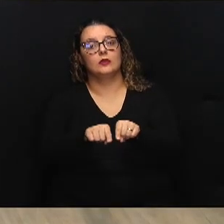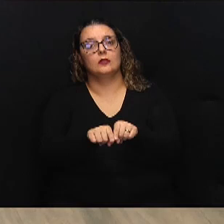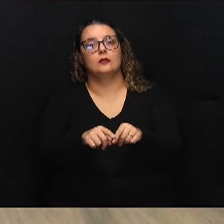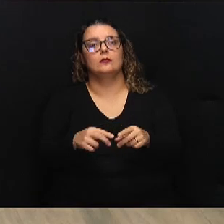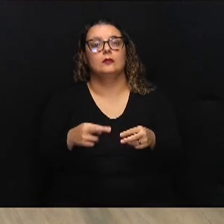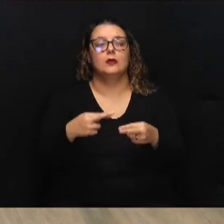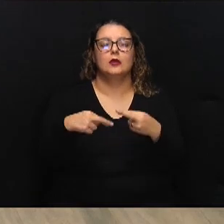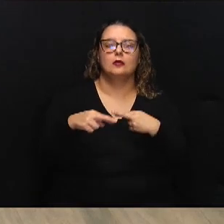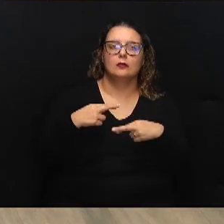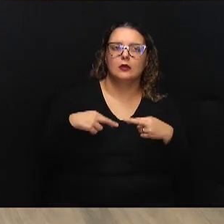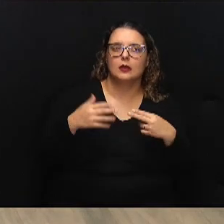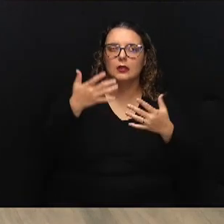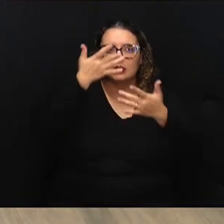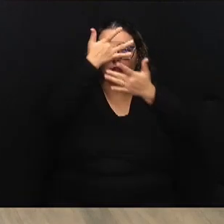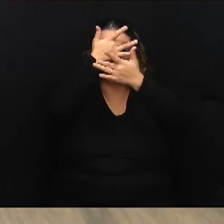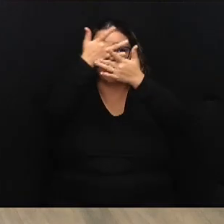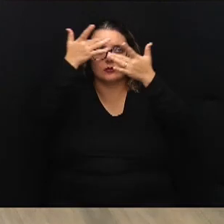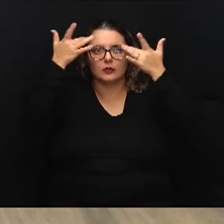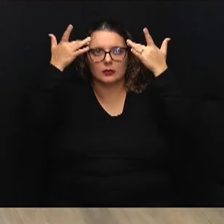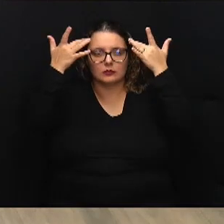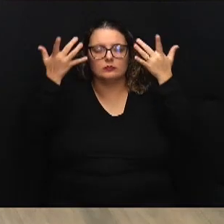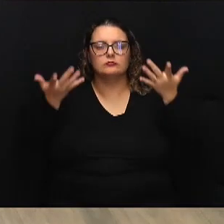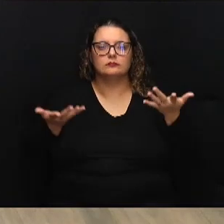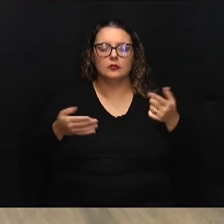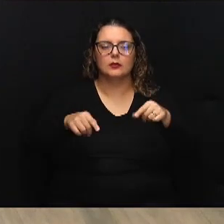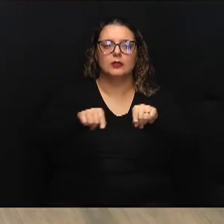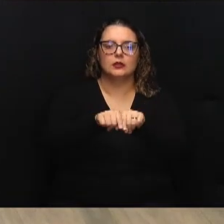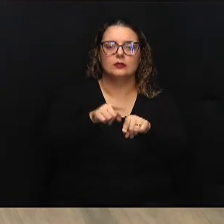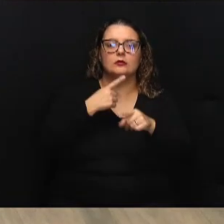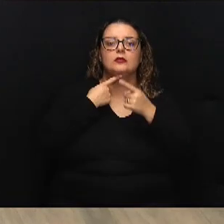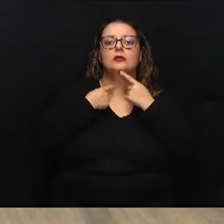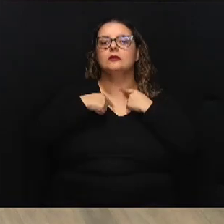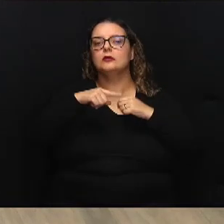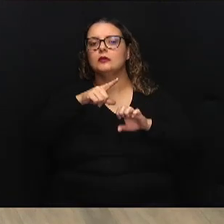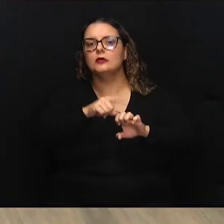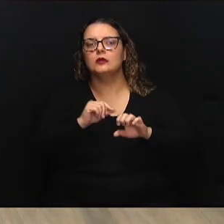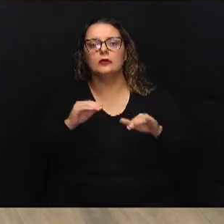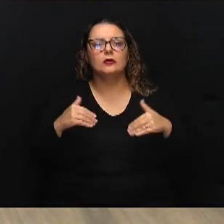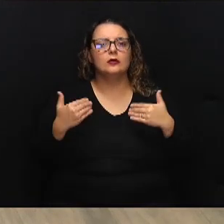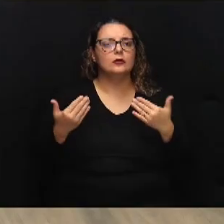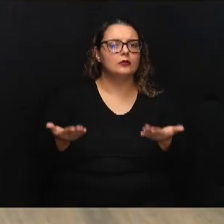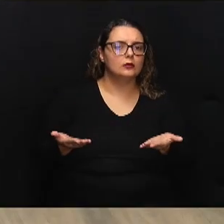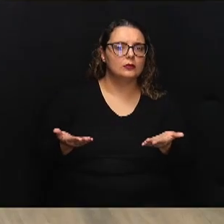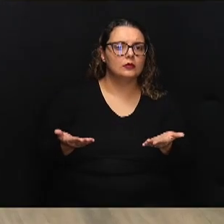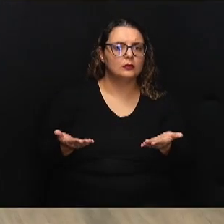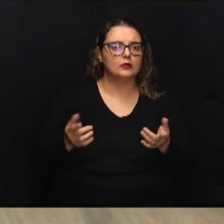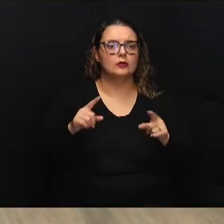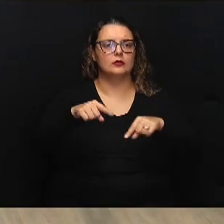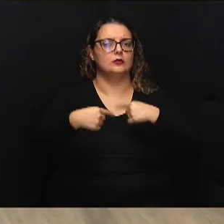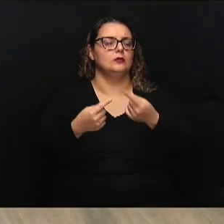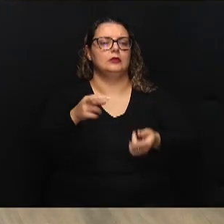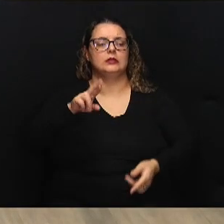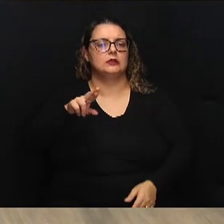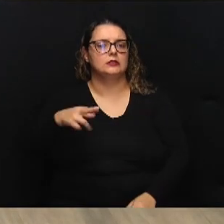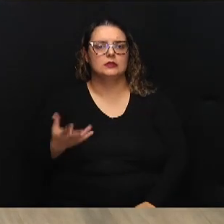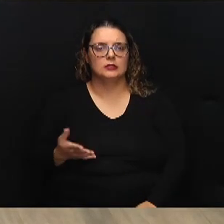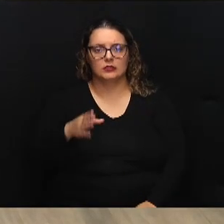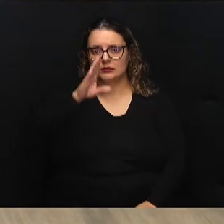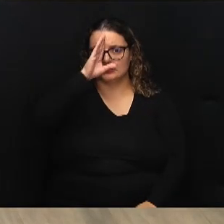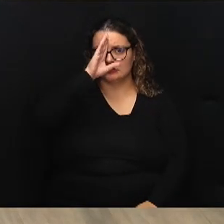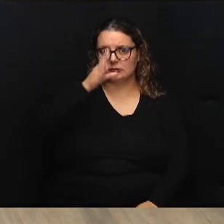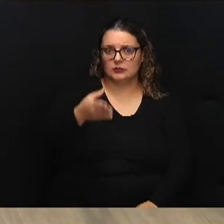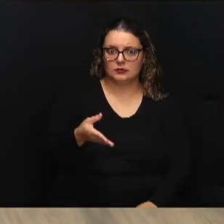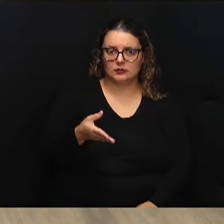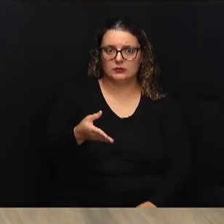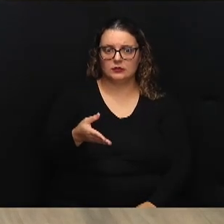saúde mental e da vontade de empreender, quais foram os outros motivos principais